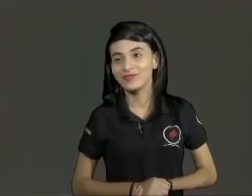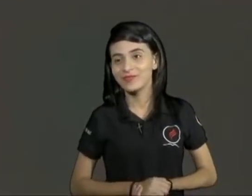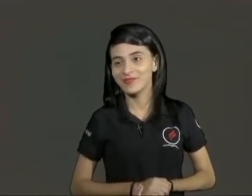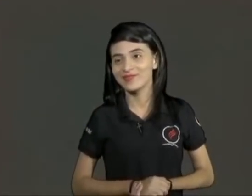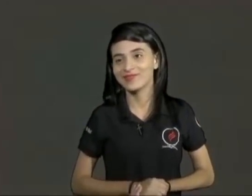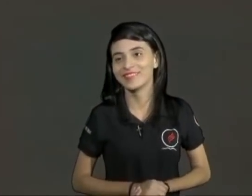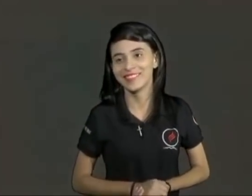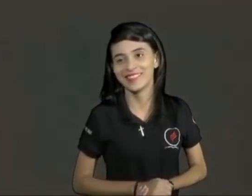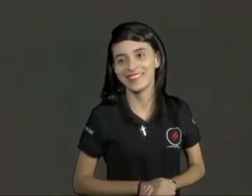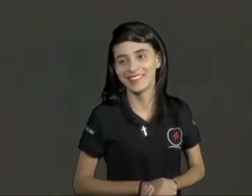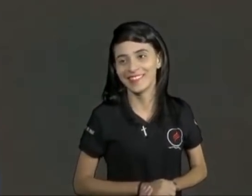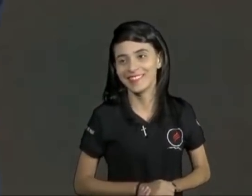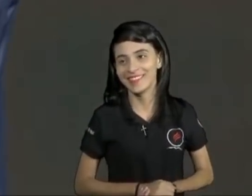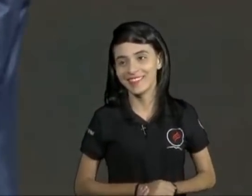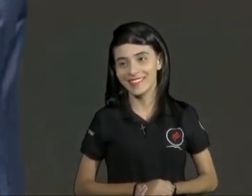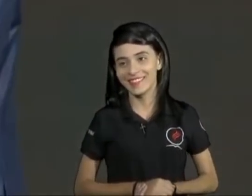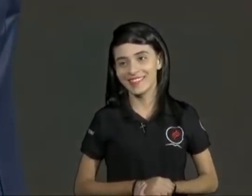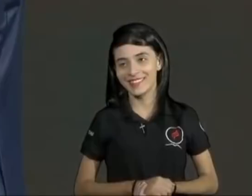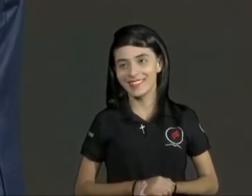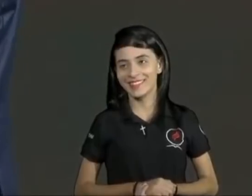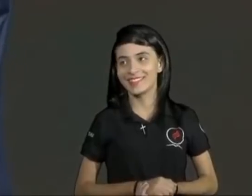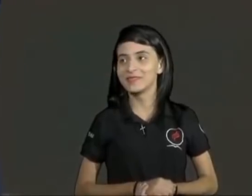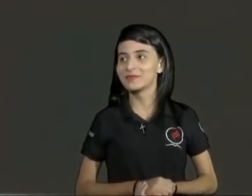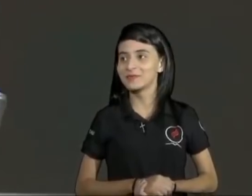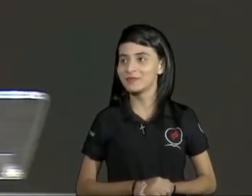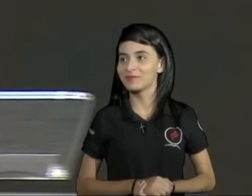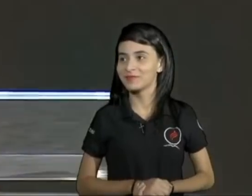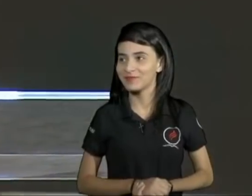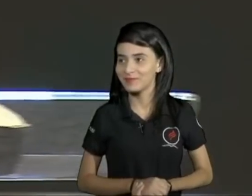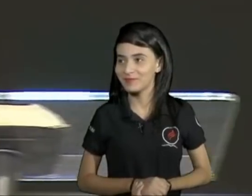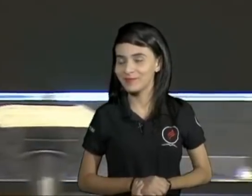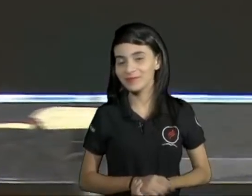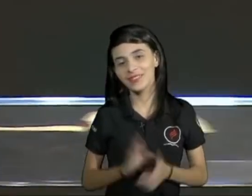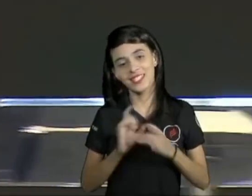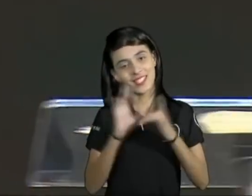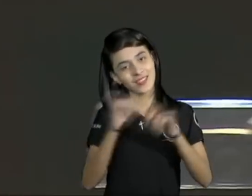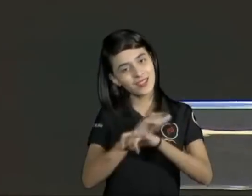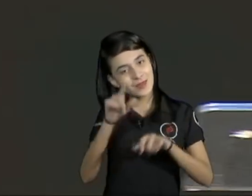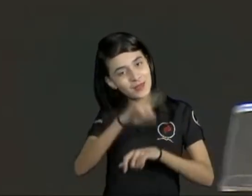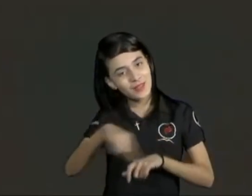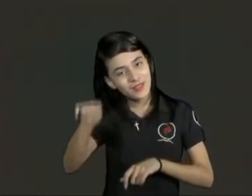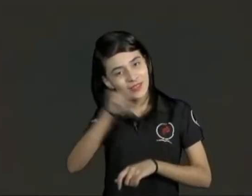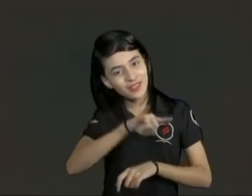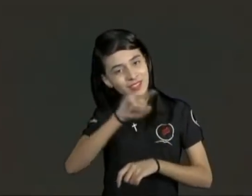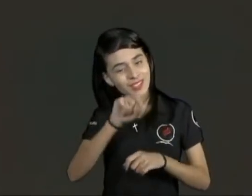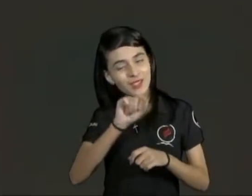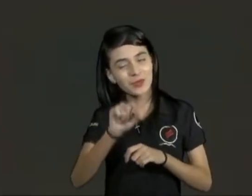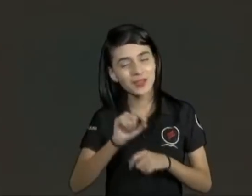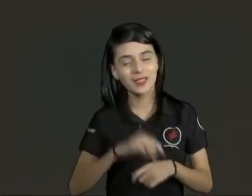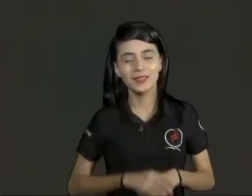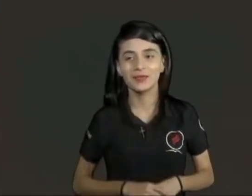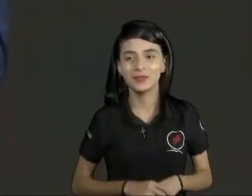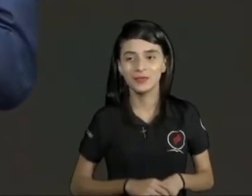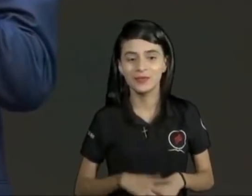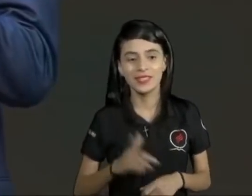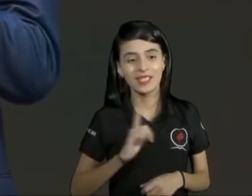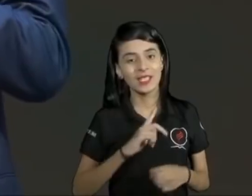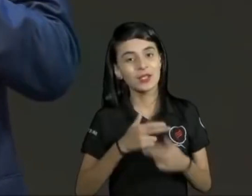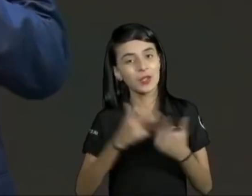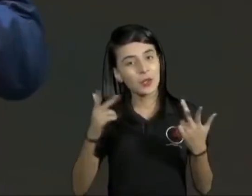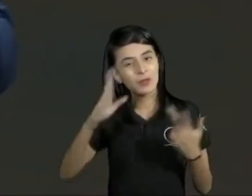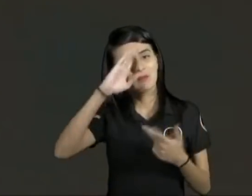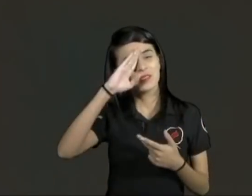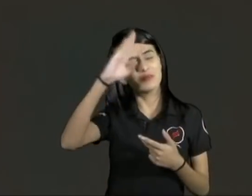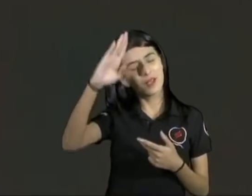E aí Ah deixa eu falar uma coisa para você aqui irmão se existe uma coisa